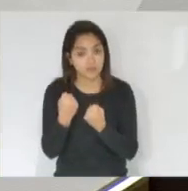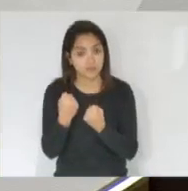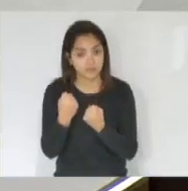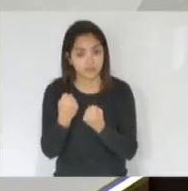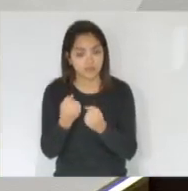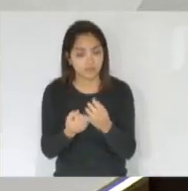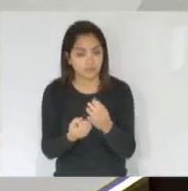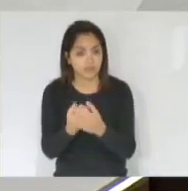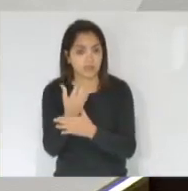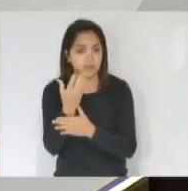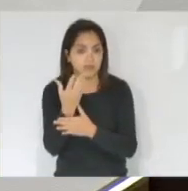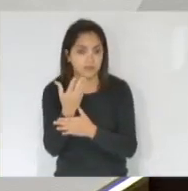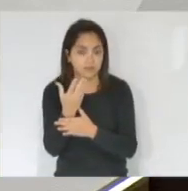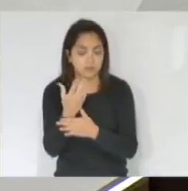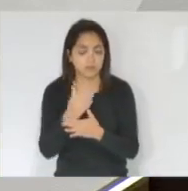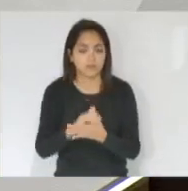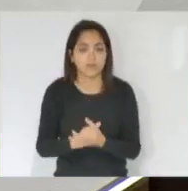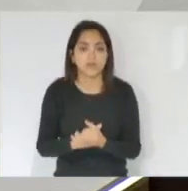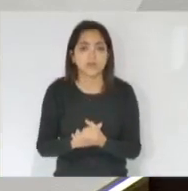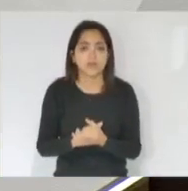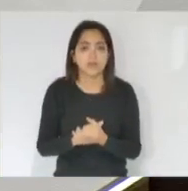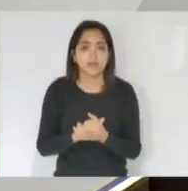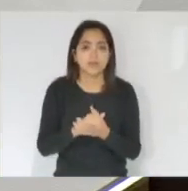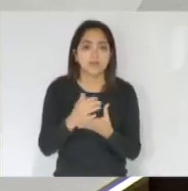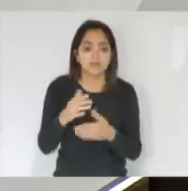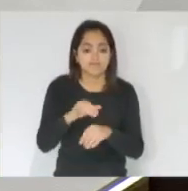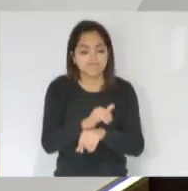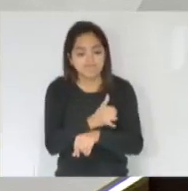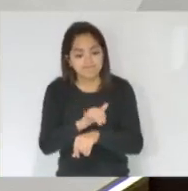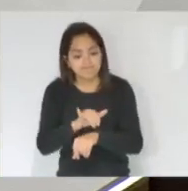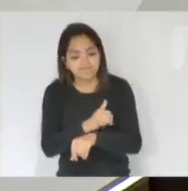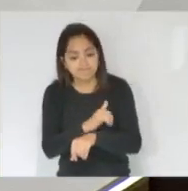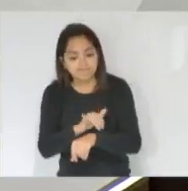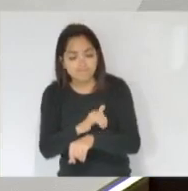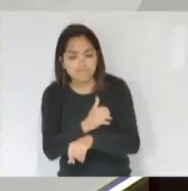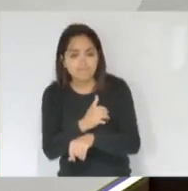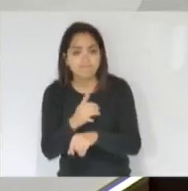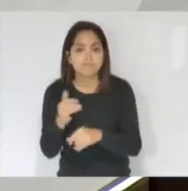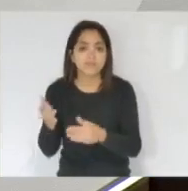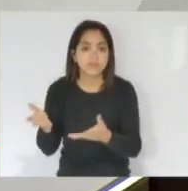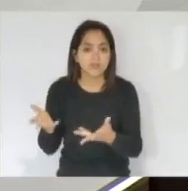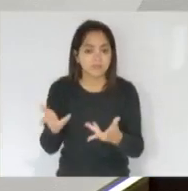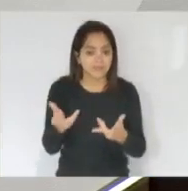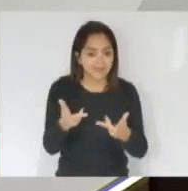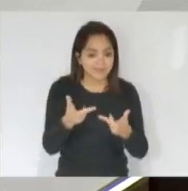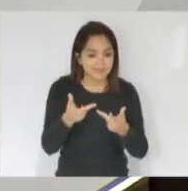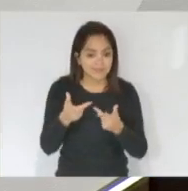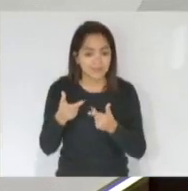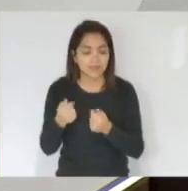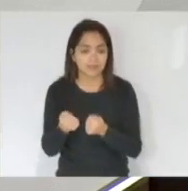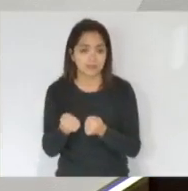zonas e criar mecanismos de atração permanente para